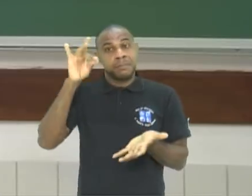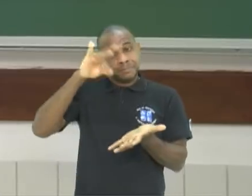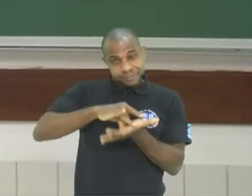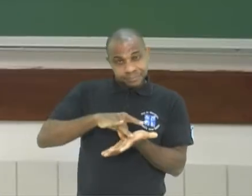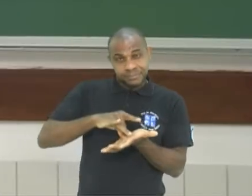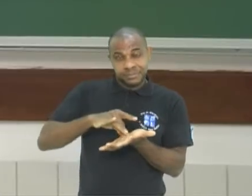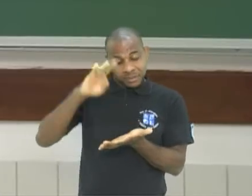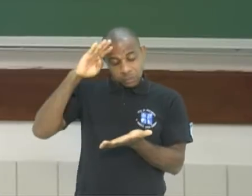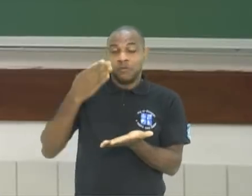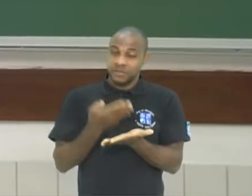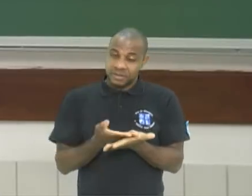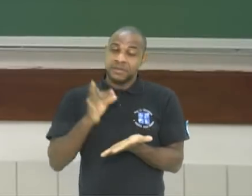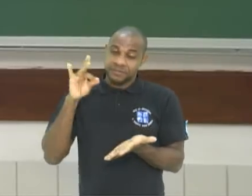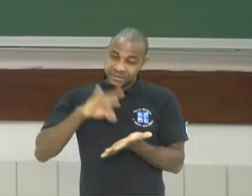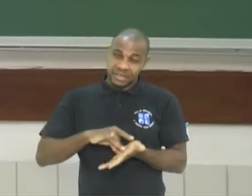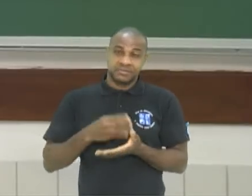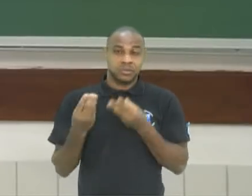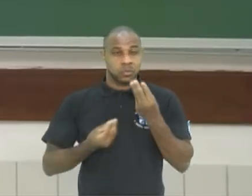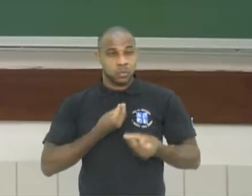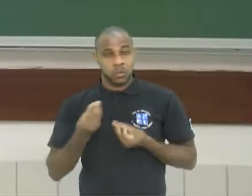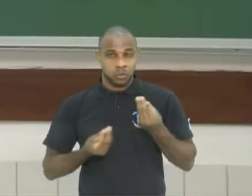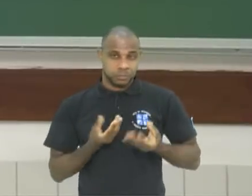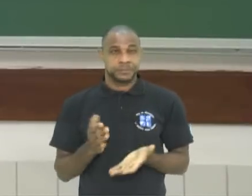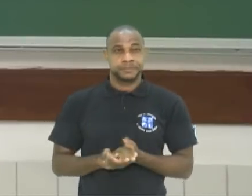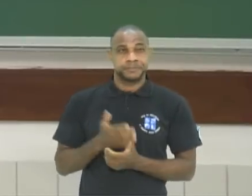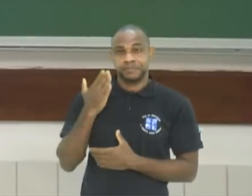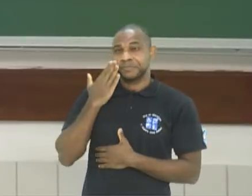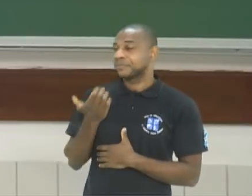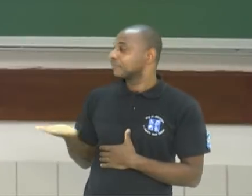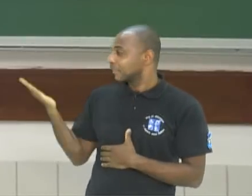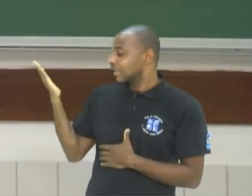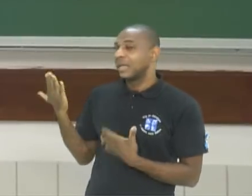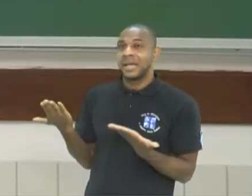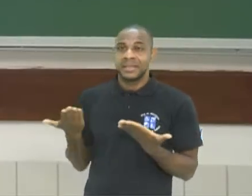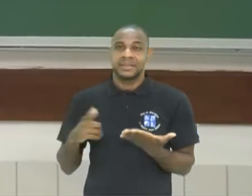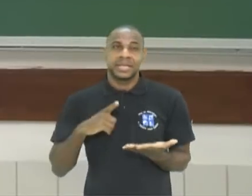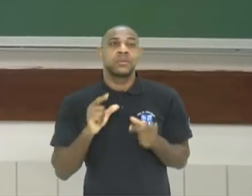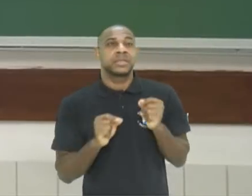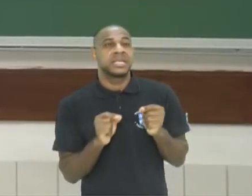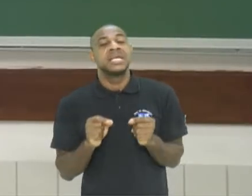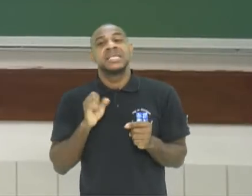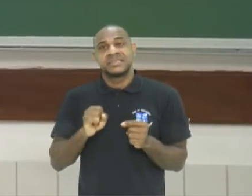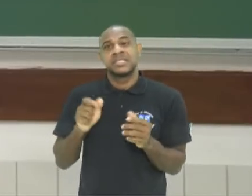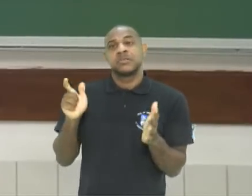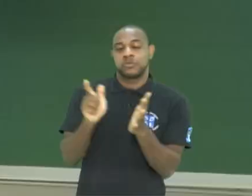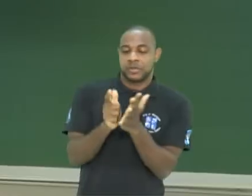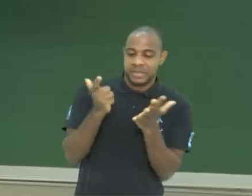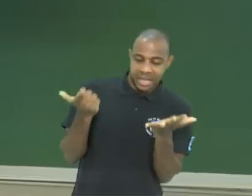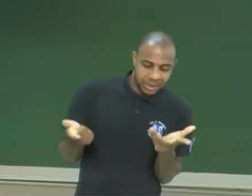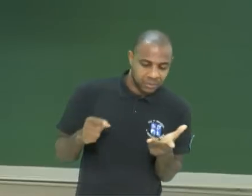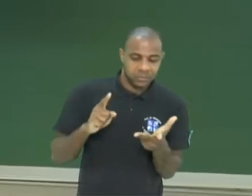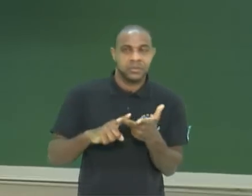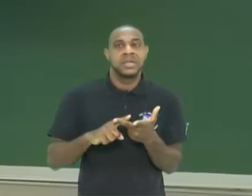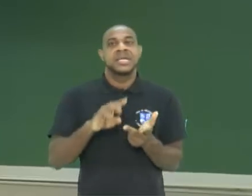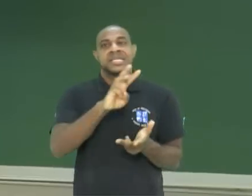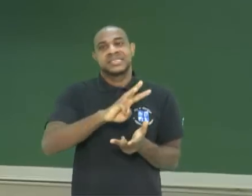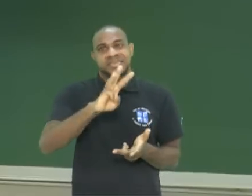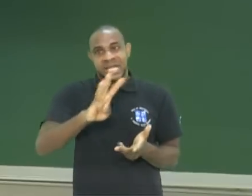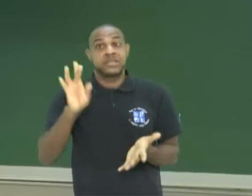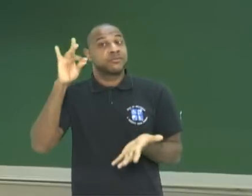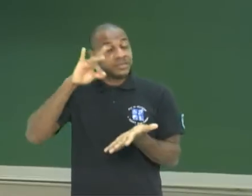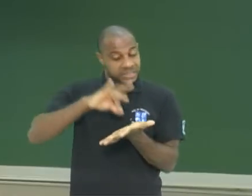são as fontes confiáveis? Ele sugere ali os jornais que são reconhecidos, sugere sites institucionais, né?